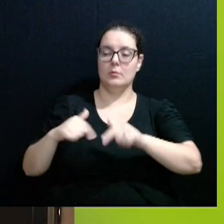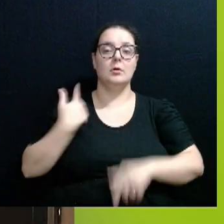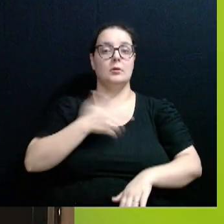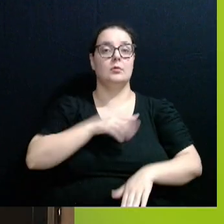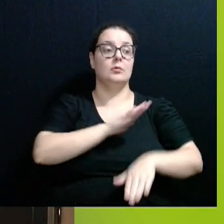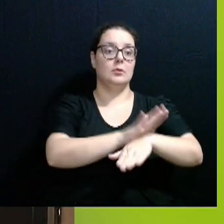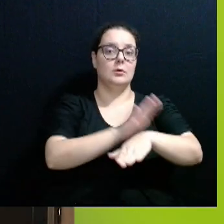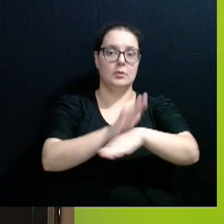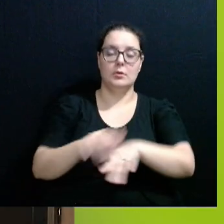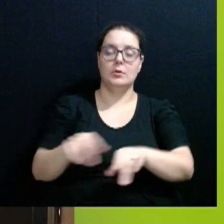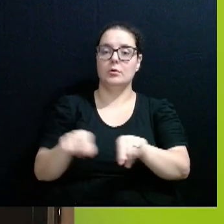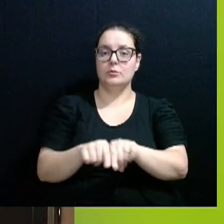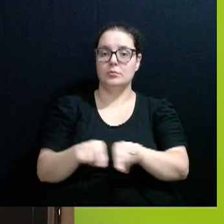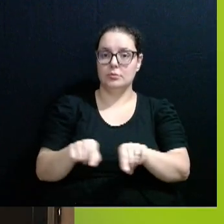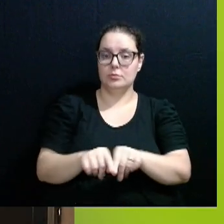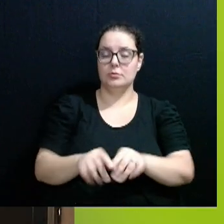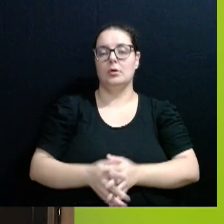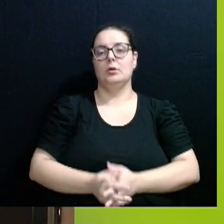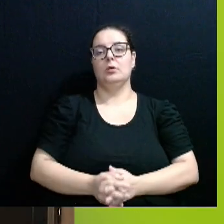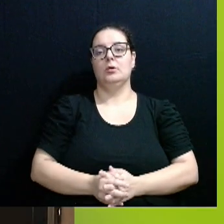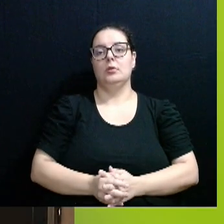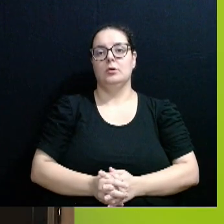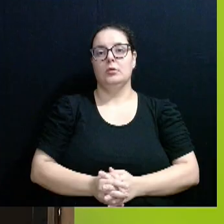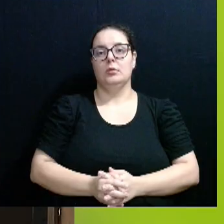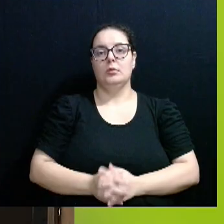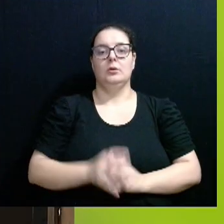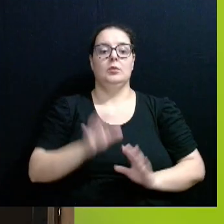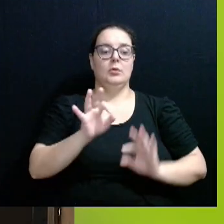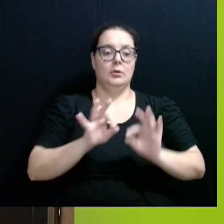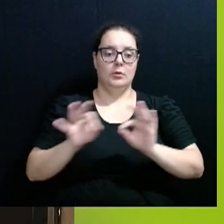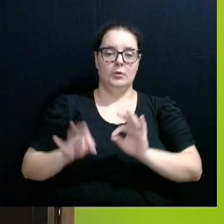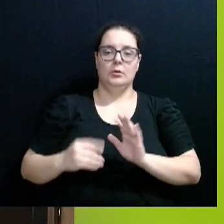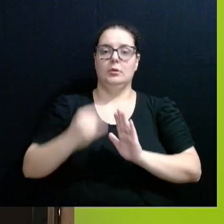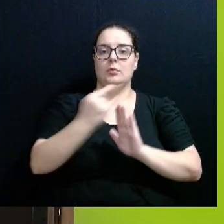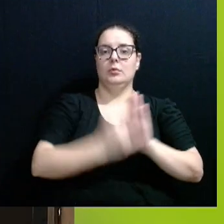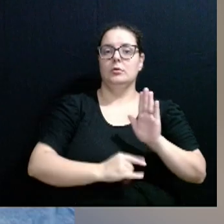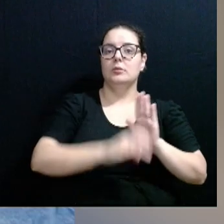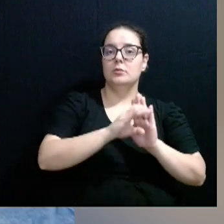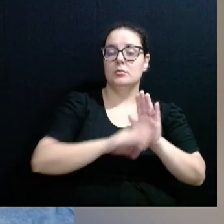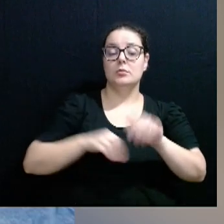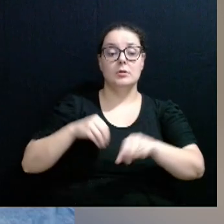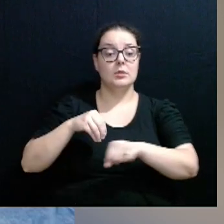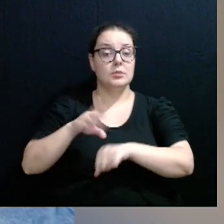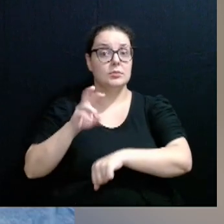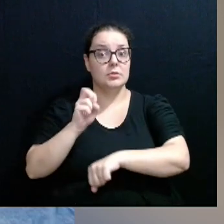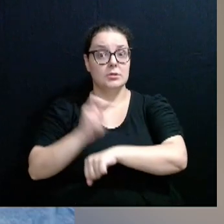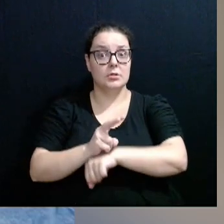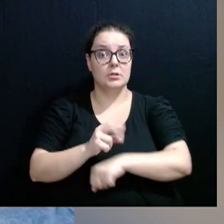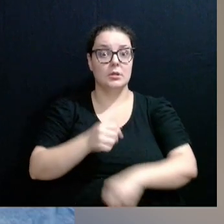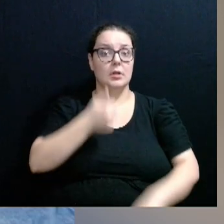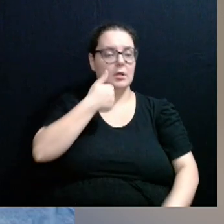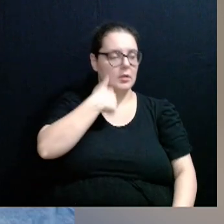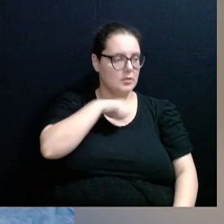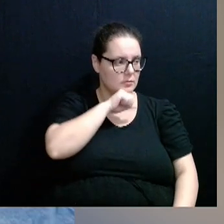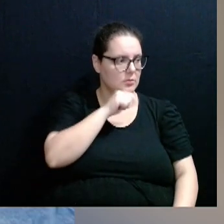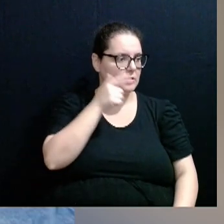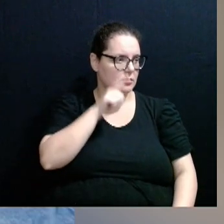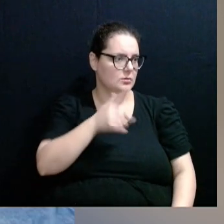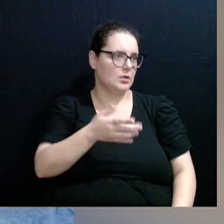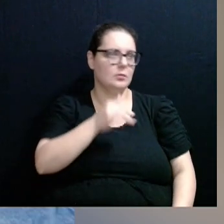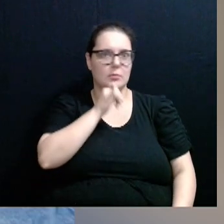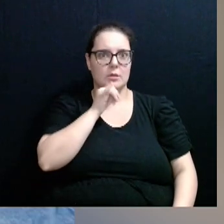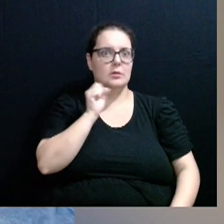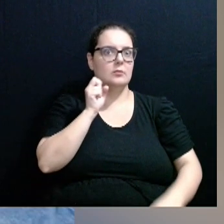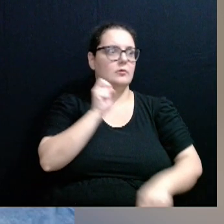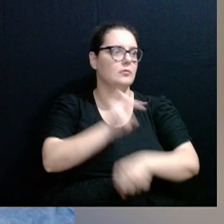também na organização do currículo, na indicação de vagas. As mães conseguem, por exemplo, vaga em